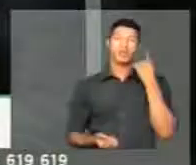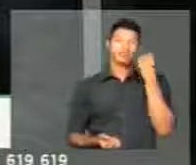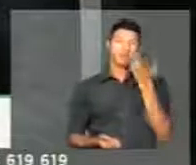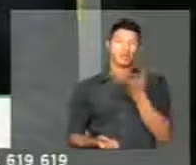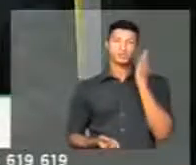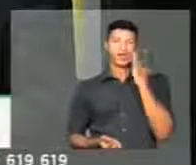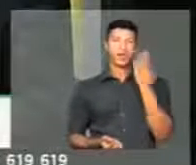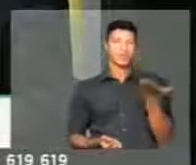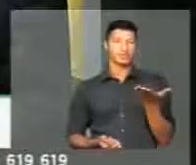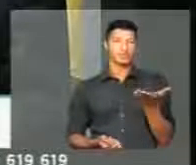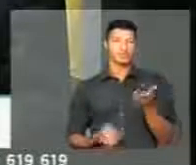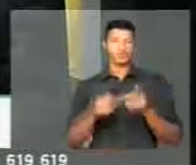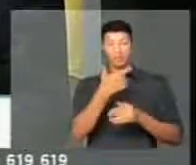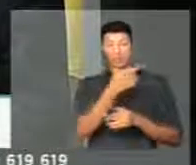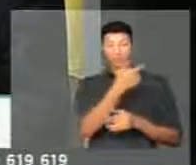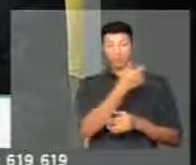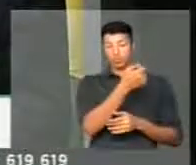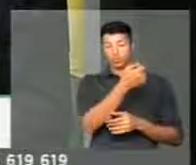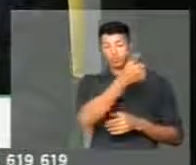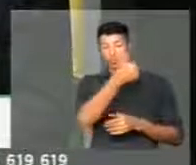deputados? Porque de